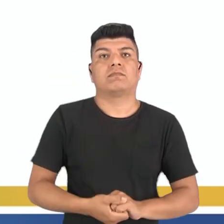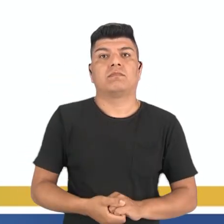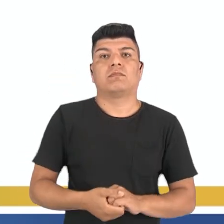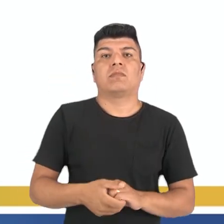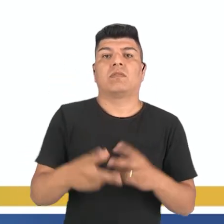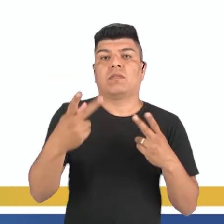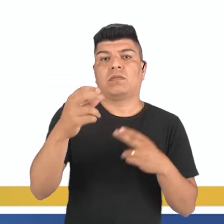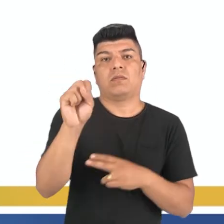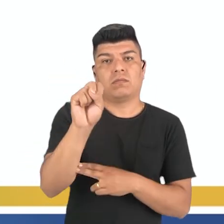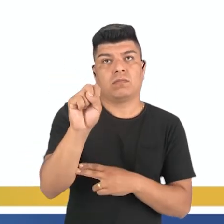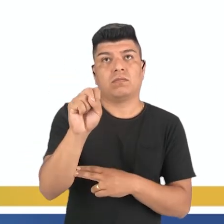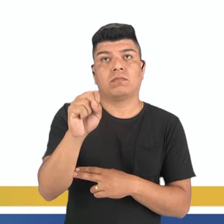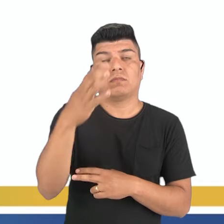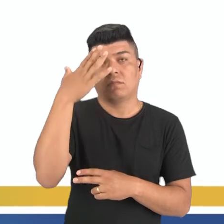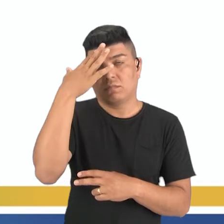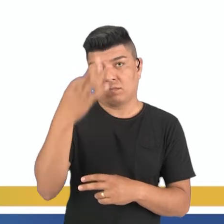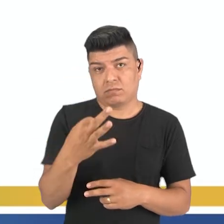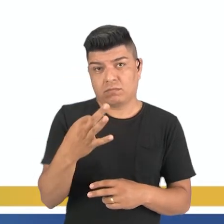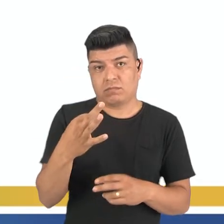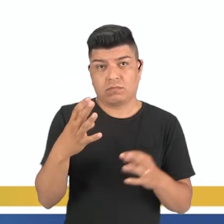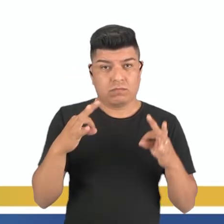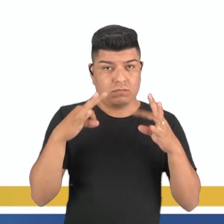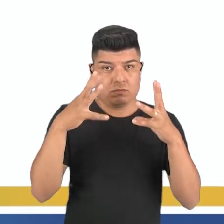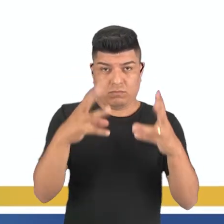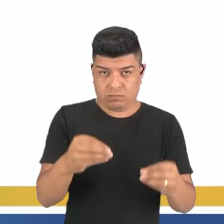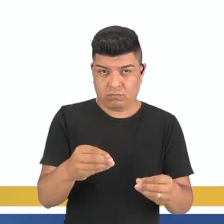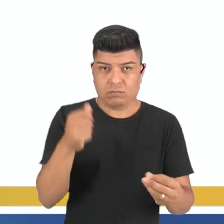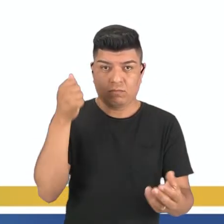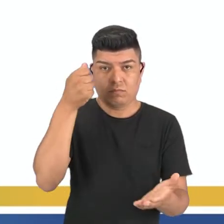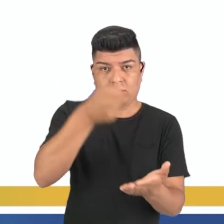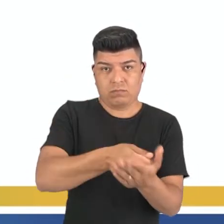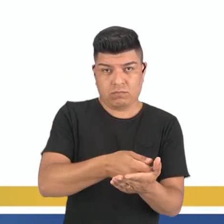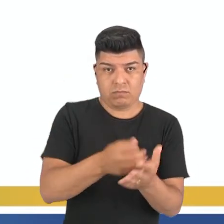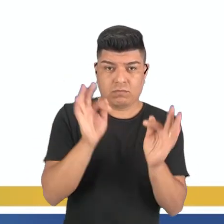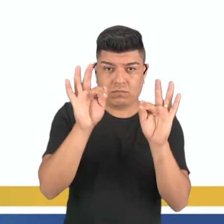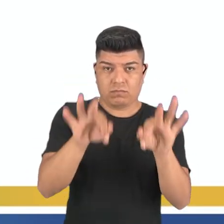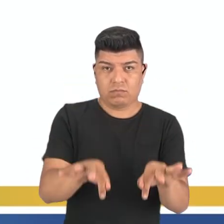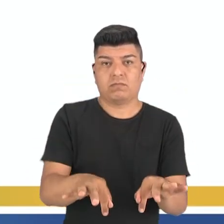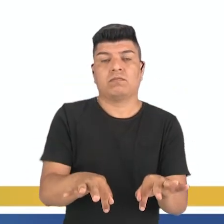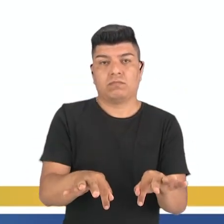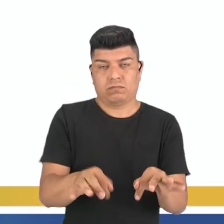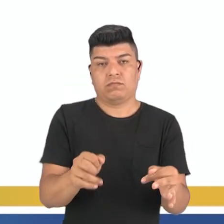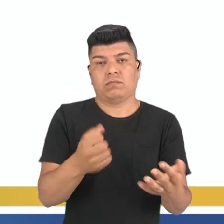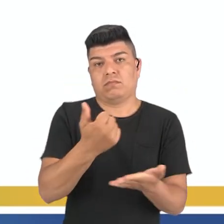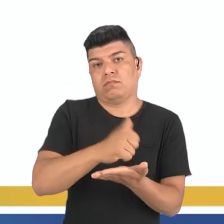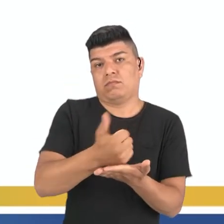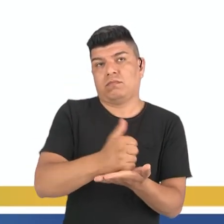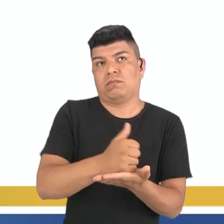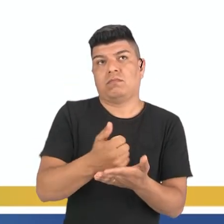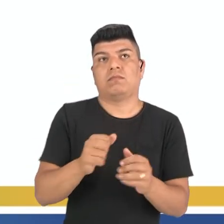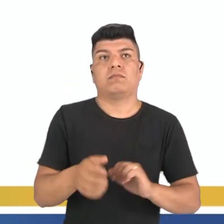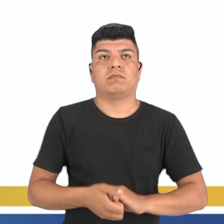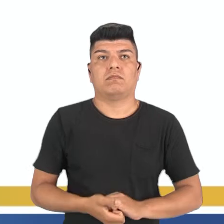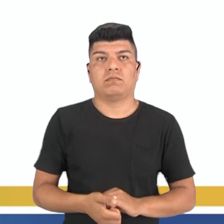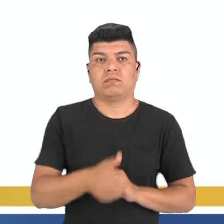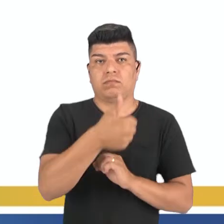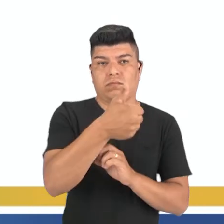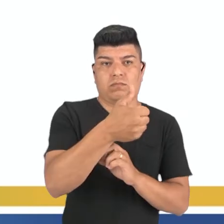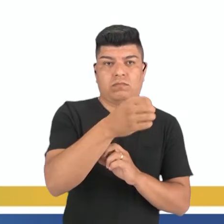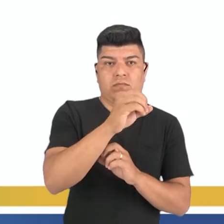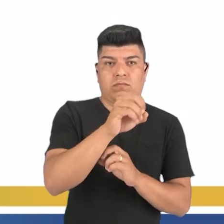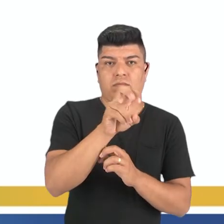8, ok? Então, para saber o total que ele vai pagar, o final, né, nós vamos pegar R$